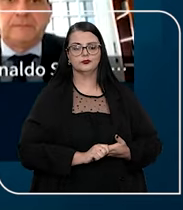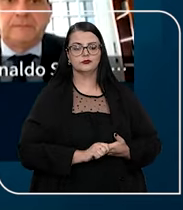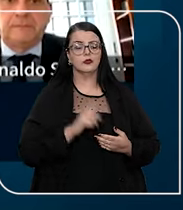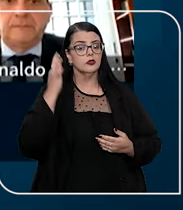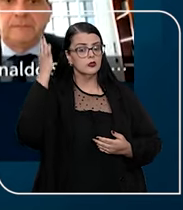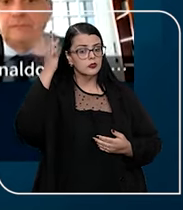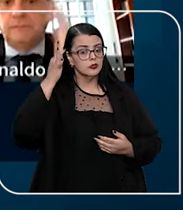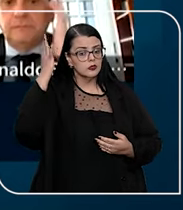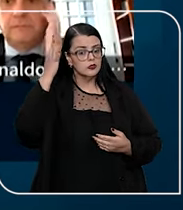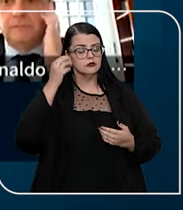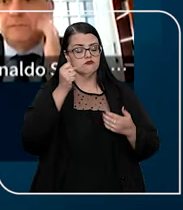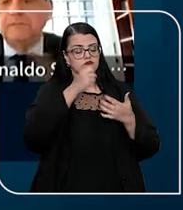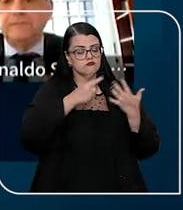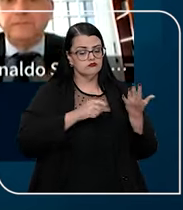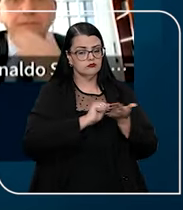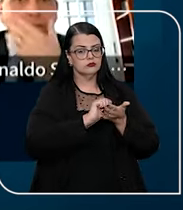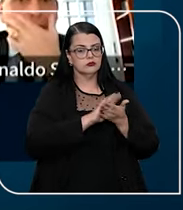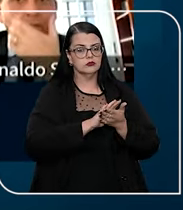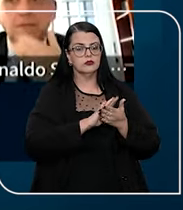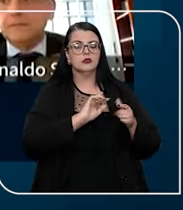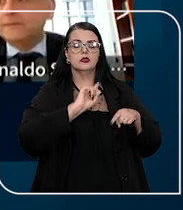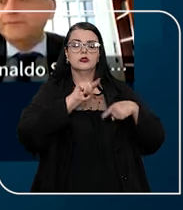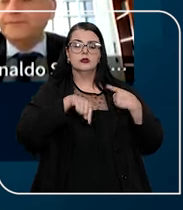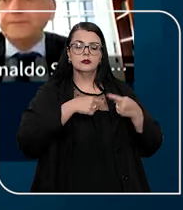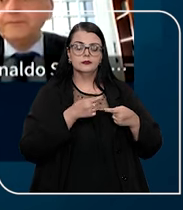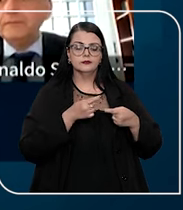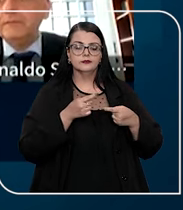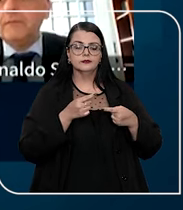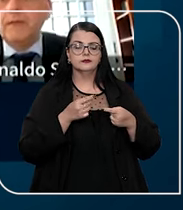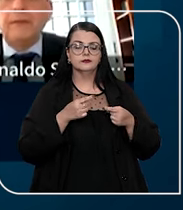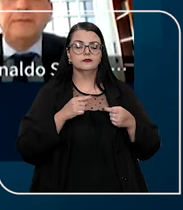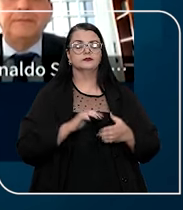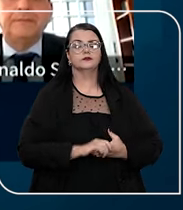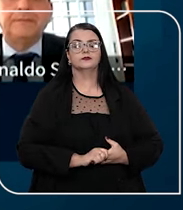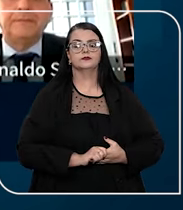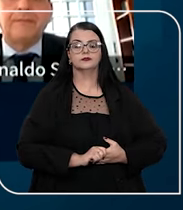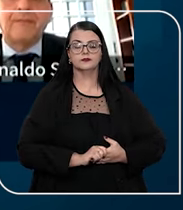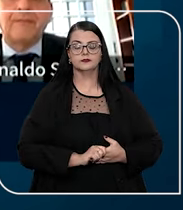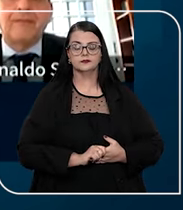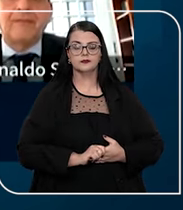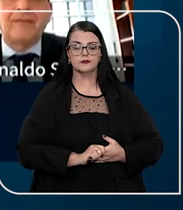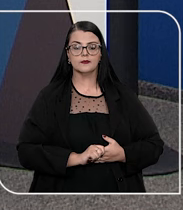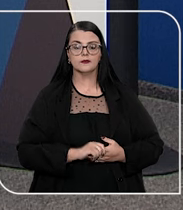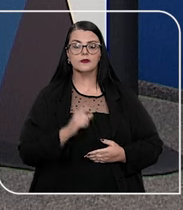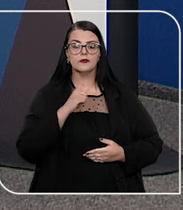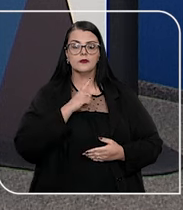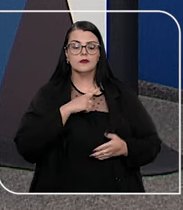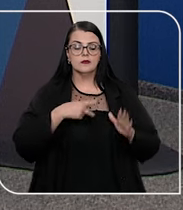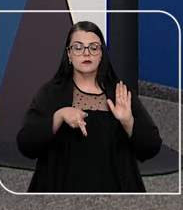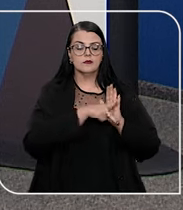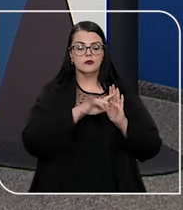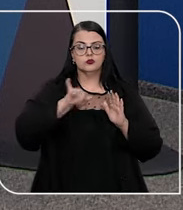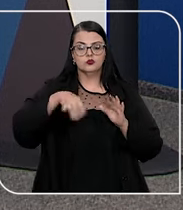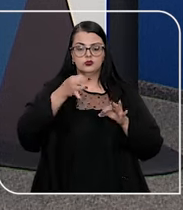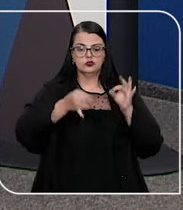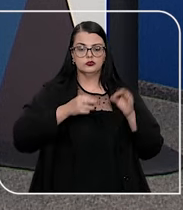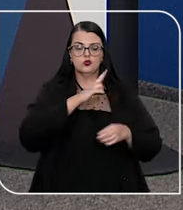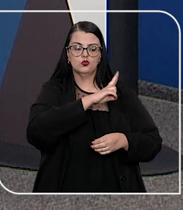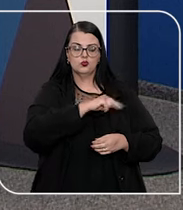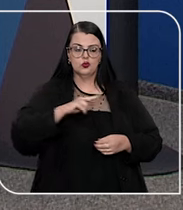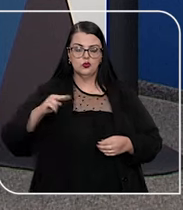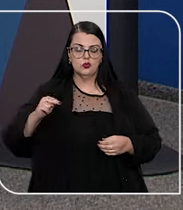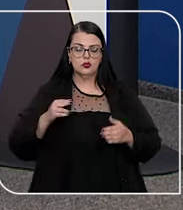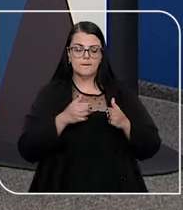estabeleceu que as teses adotadas só deverão ser aplicadas aos fatos posteriores Cabe à justiça da